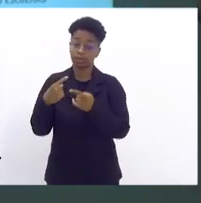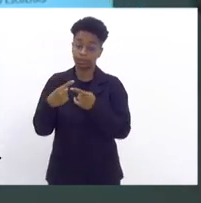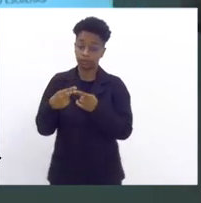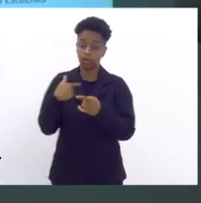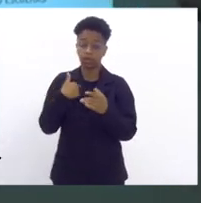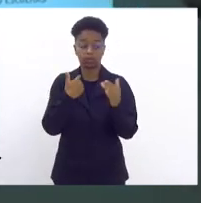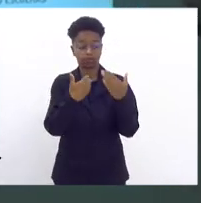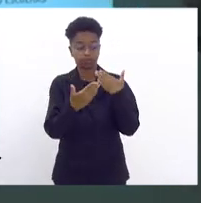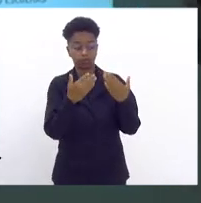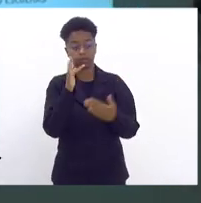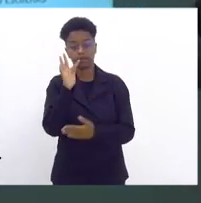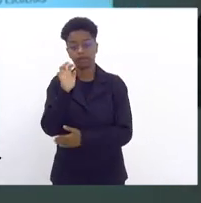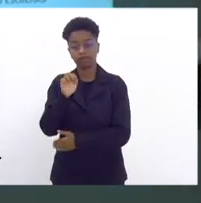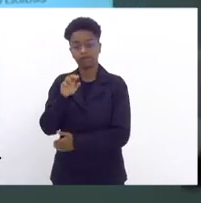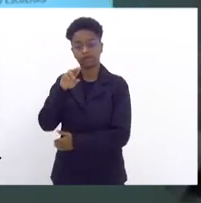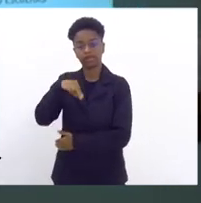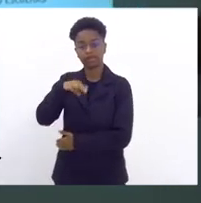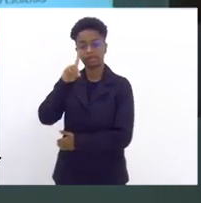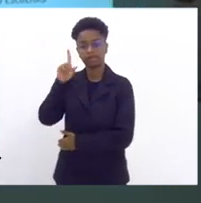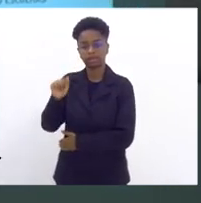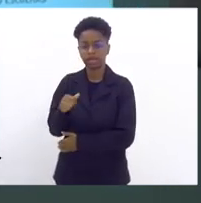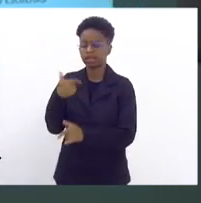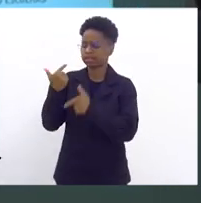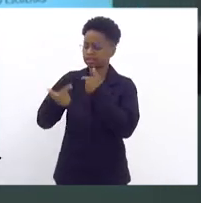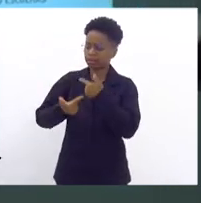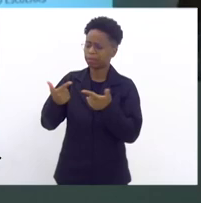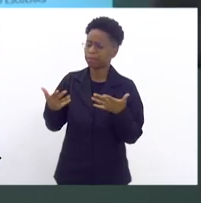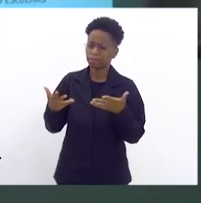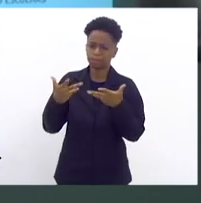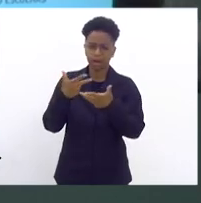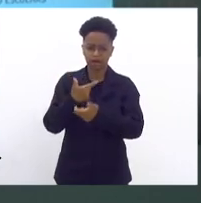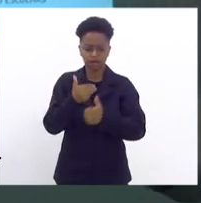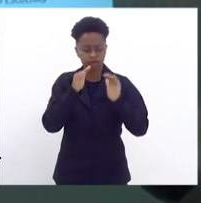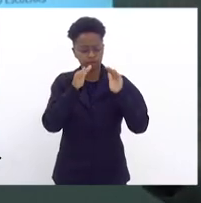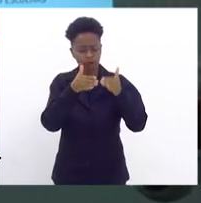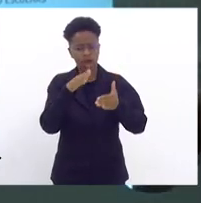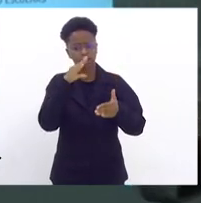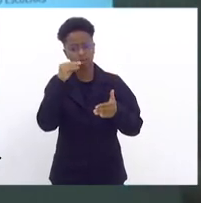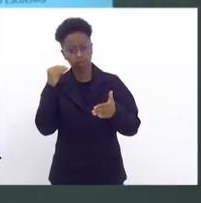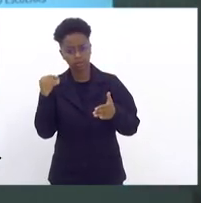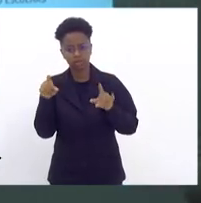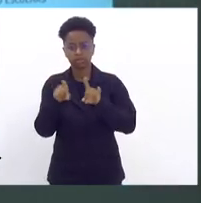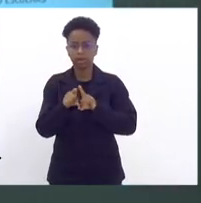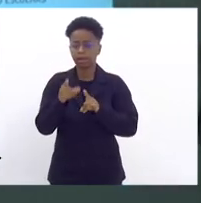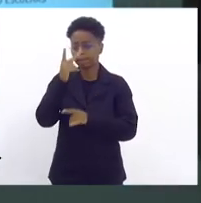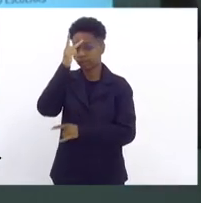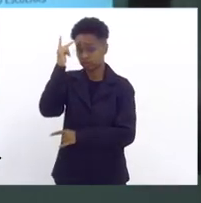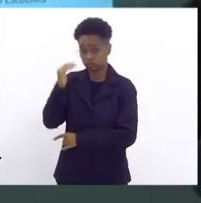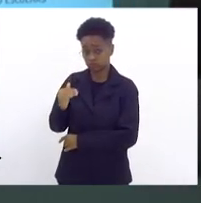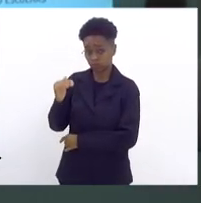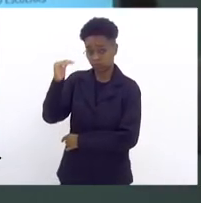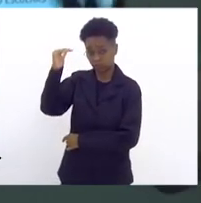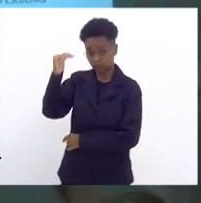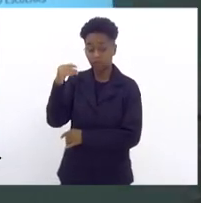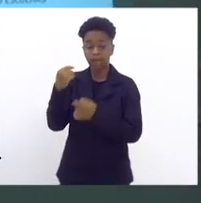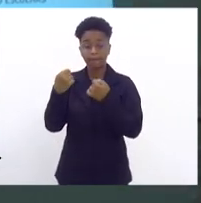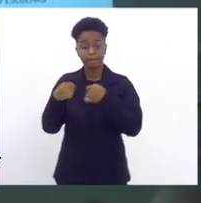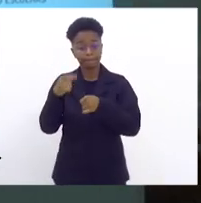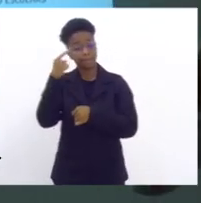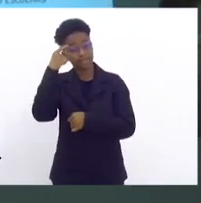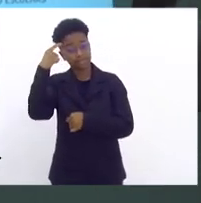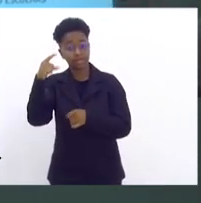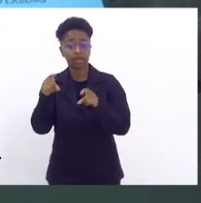a colega Fernanda né que fez um trabalho maravilhoso para tanto adolescente quanto pessoas já fazem adulta pensarmos nos